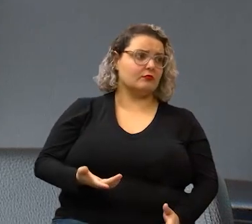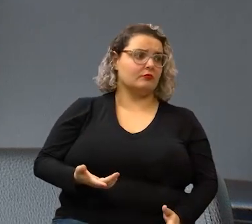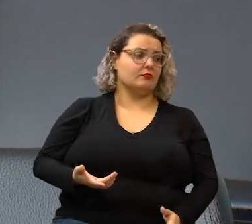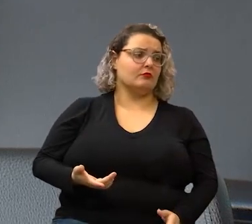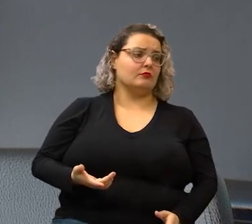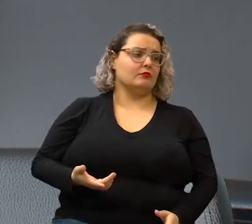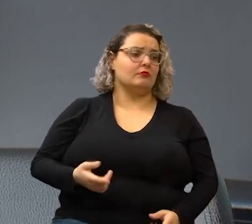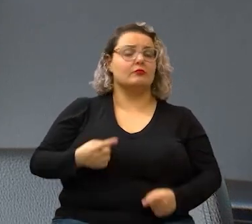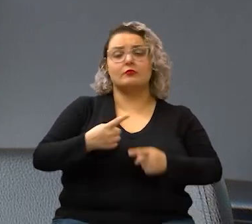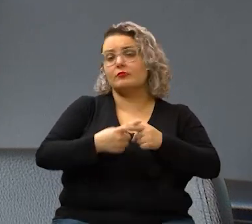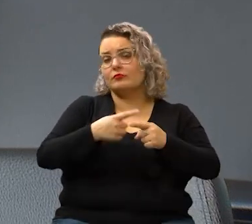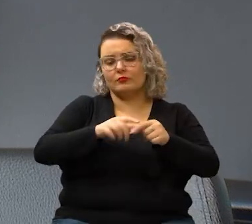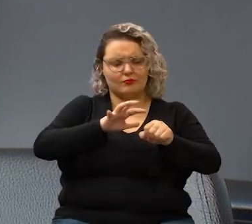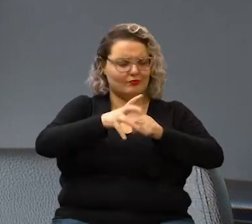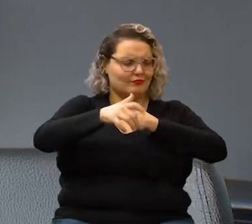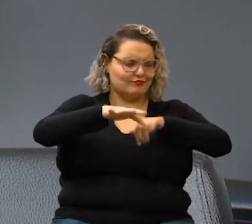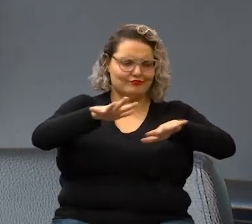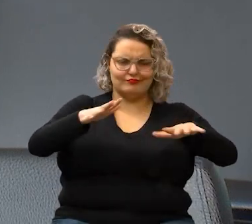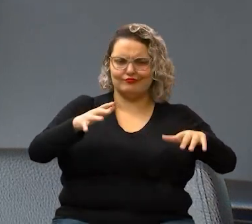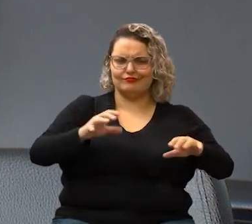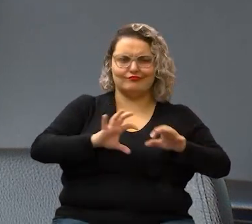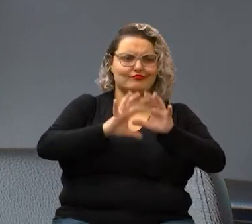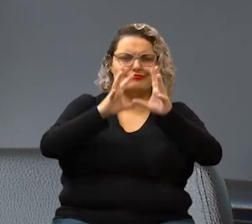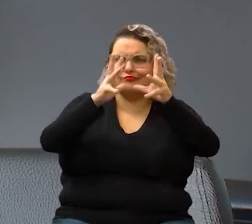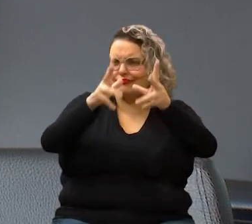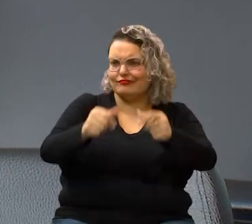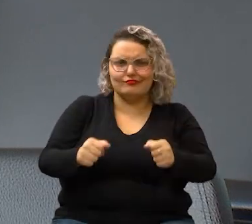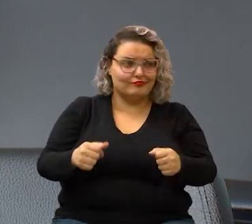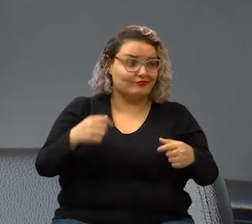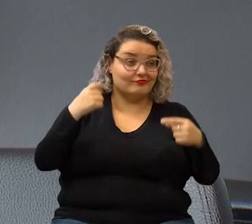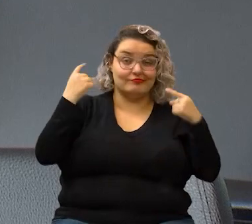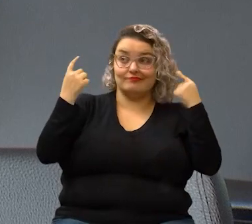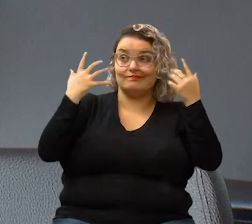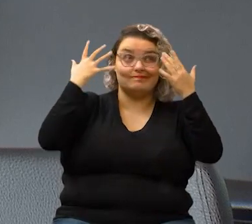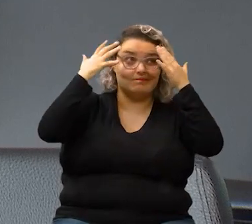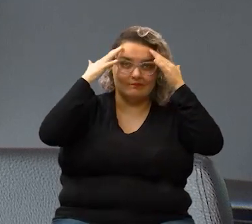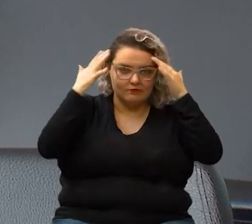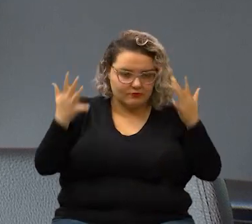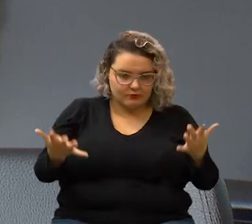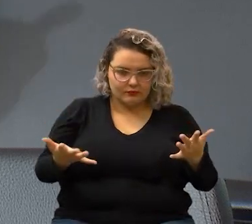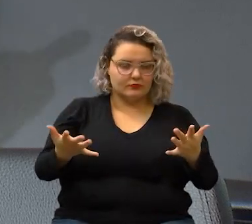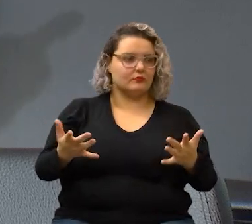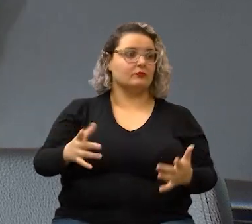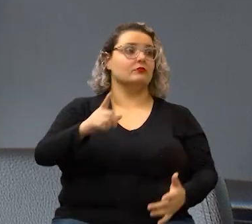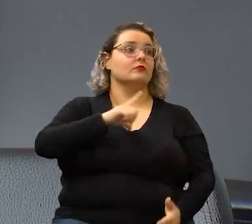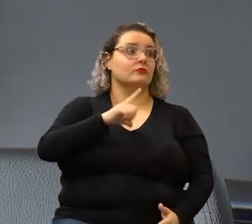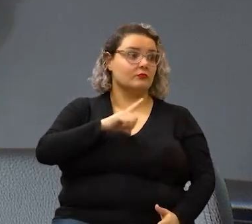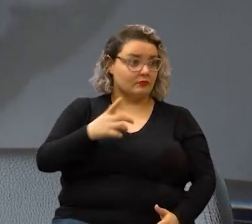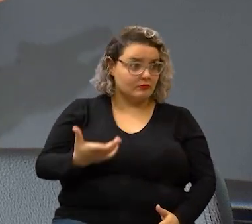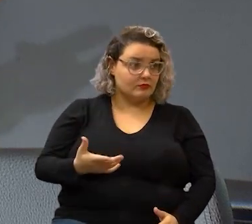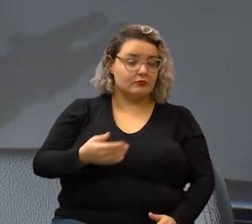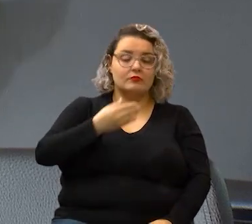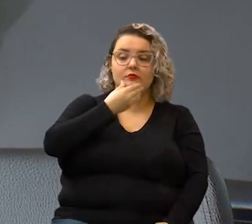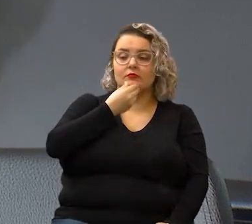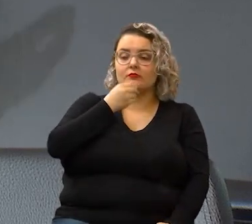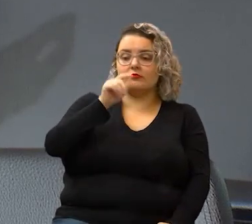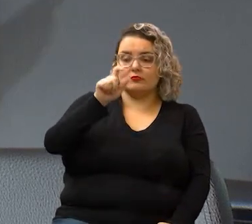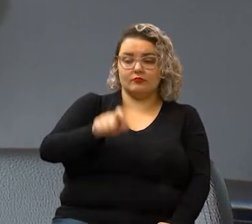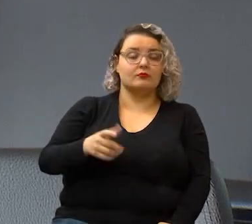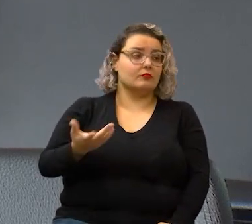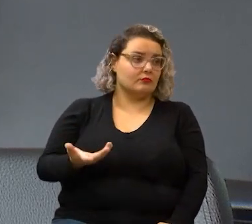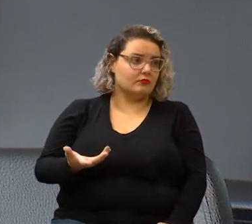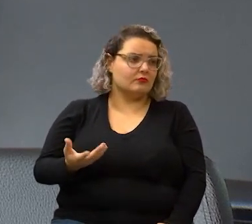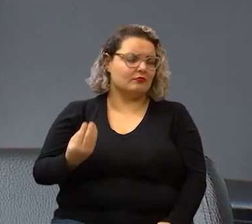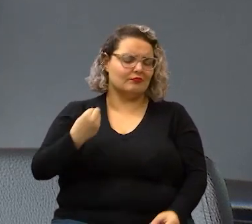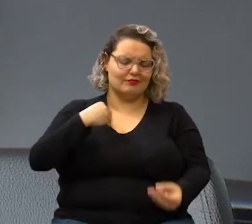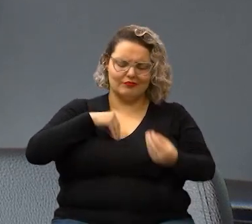Porque a pandemia deixou todo mundo meio, sabe? Inclusive teve um caso de um